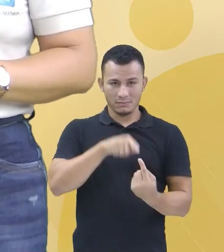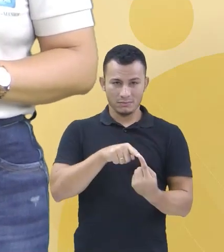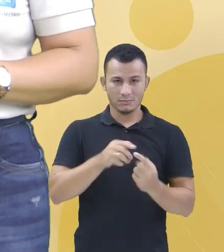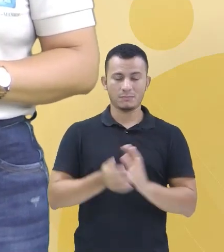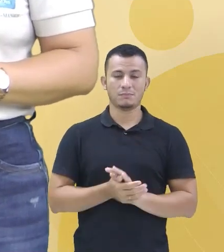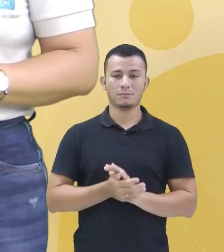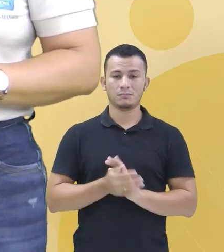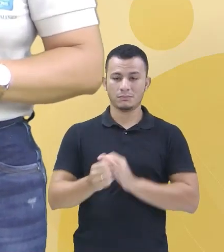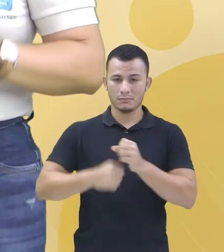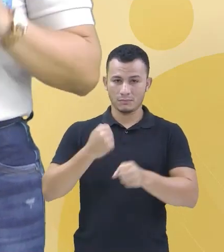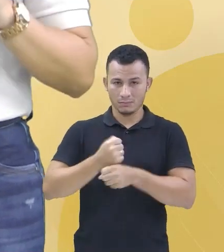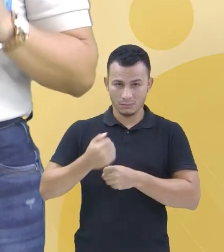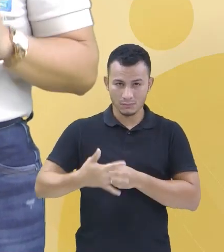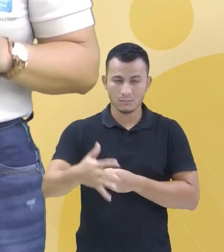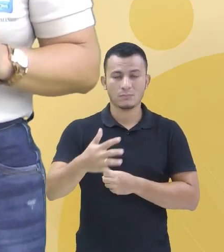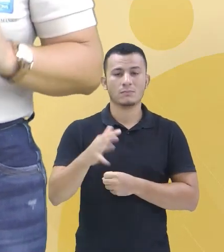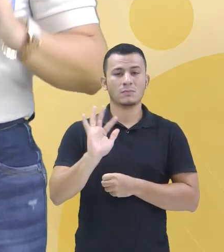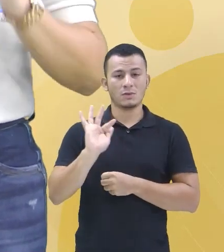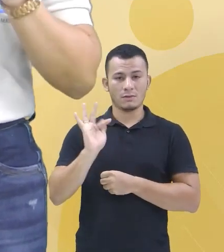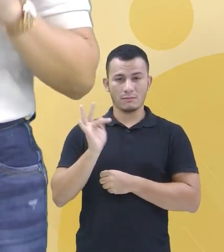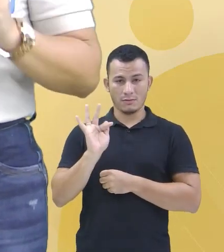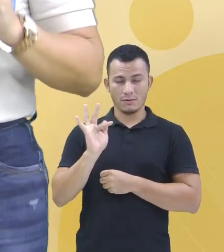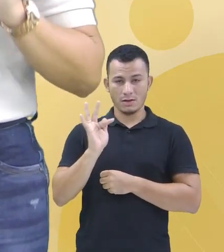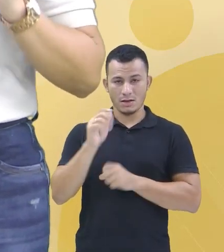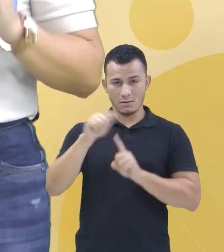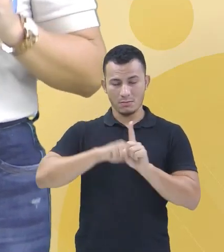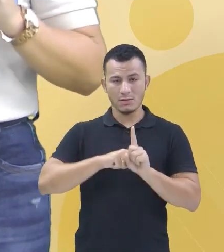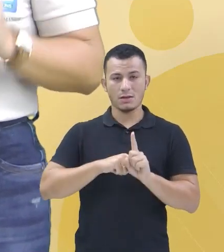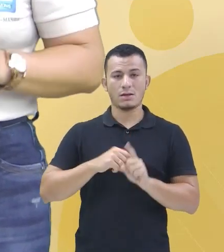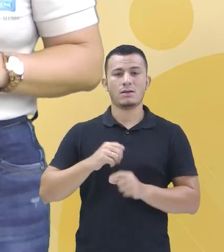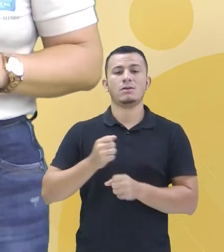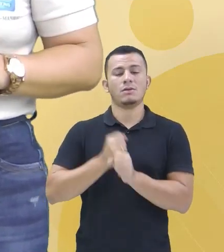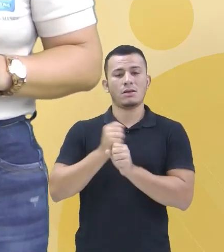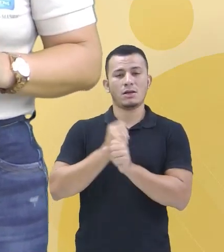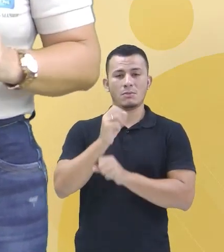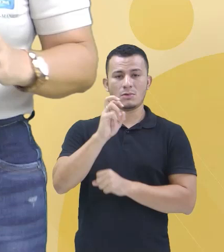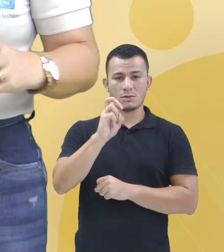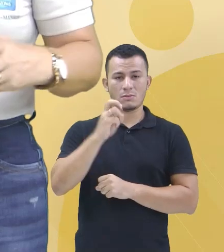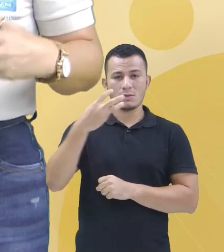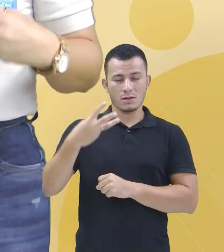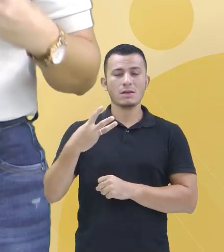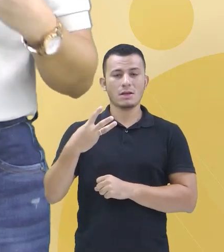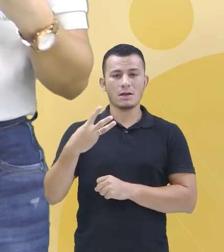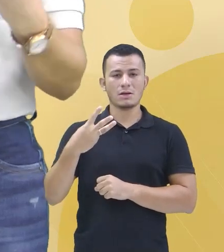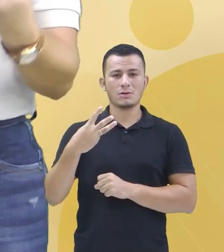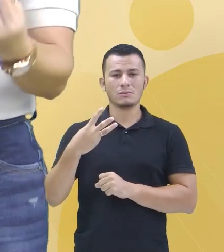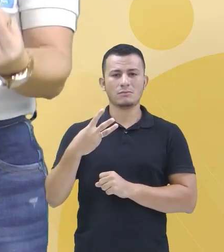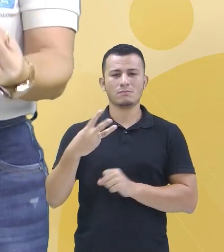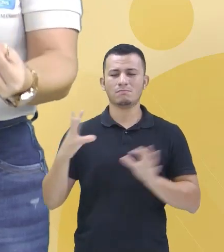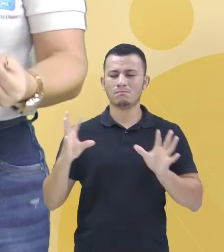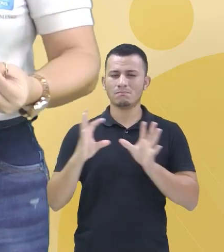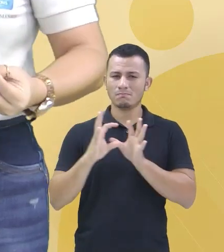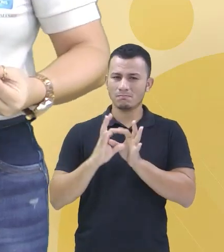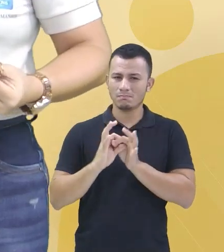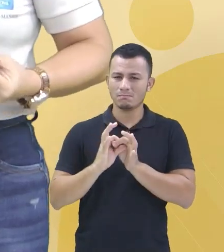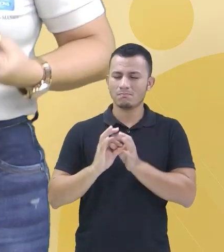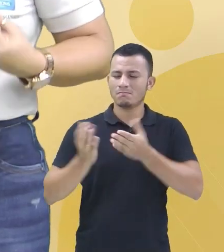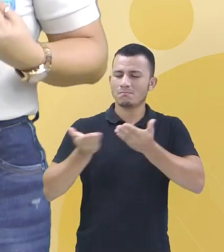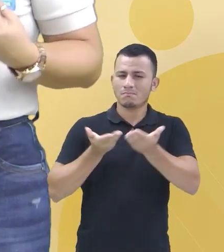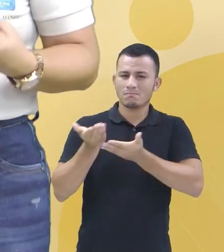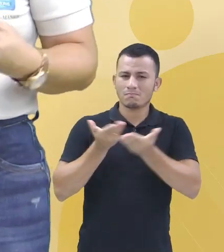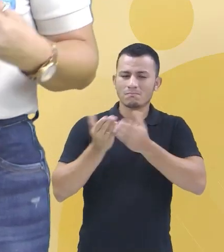em fevereiro, ela completou 53 anos, contribuindo bastante no